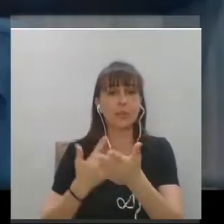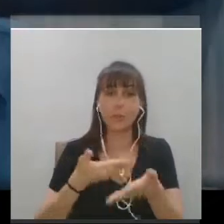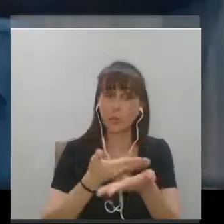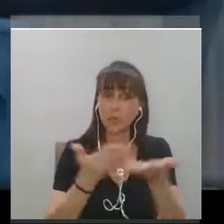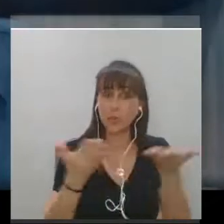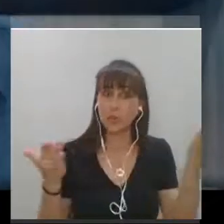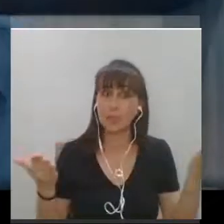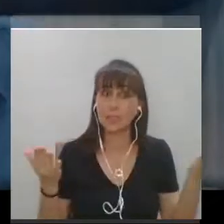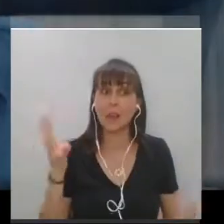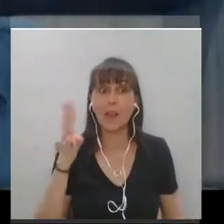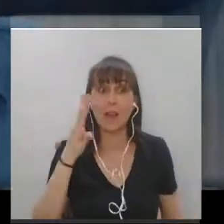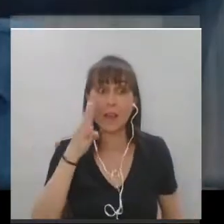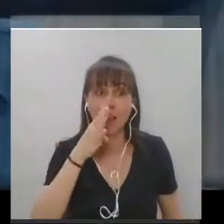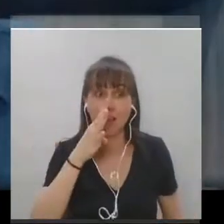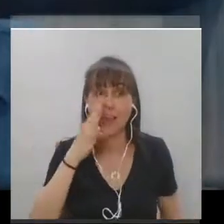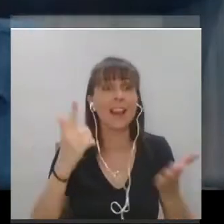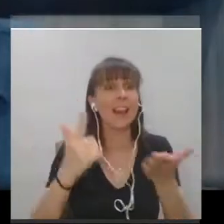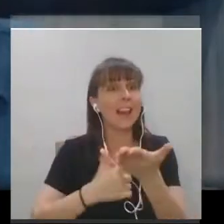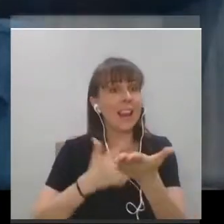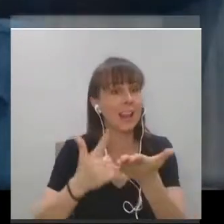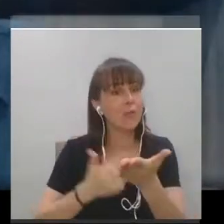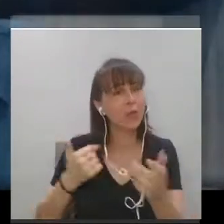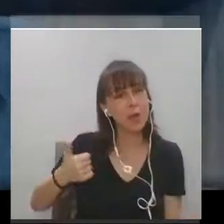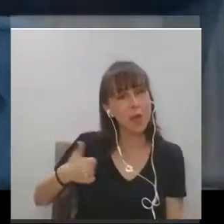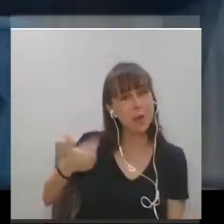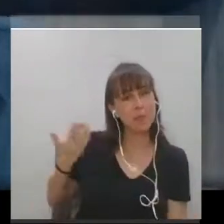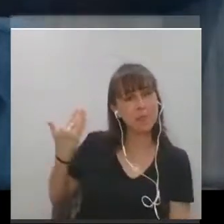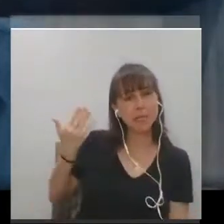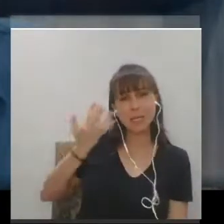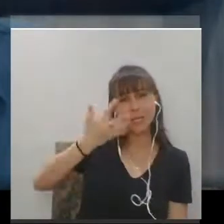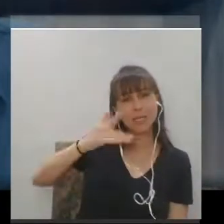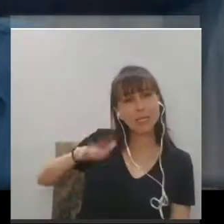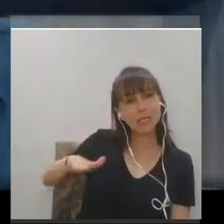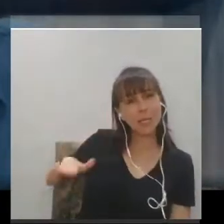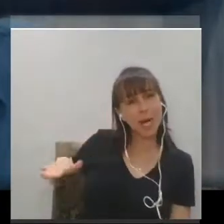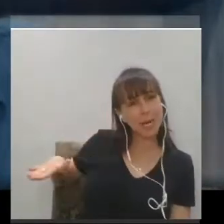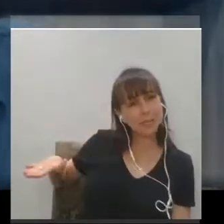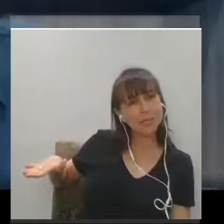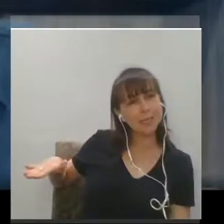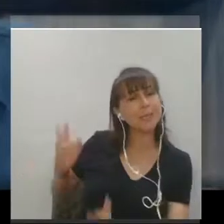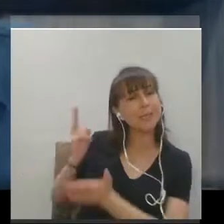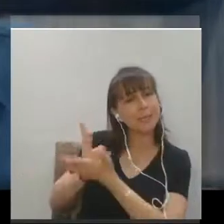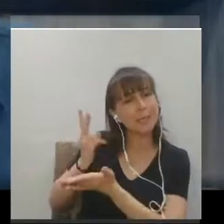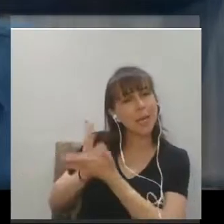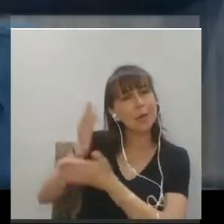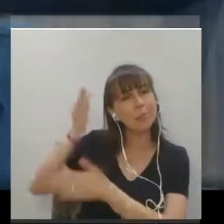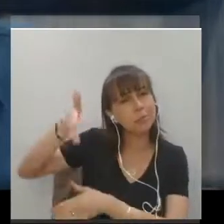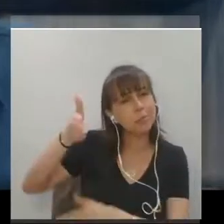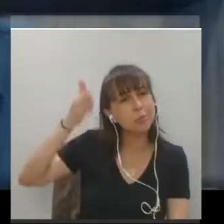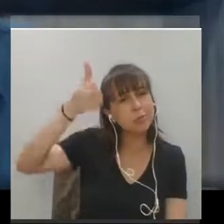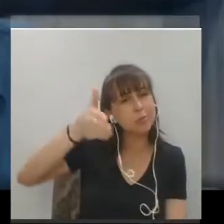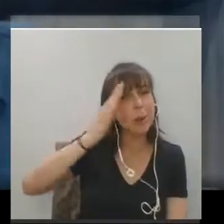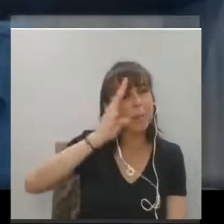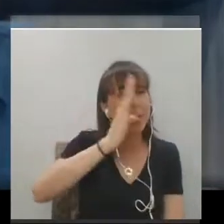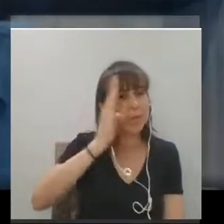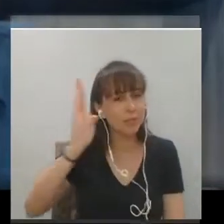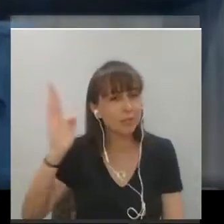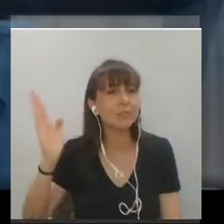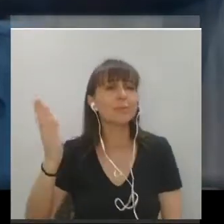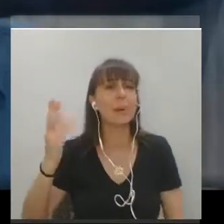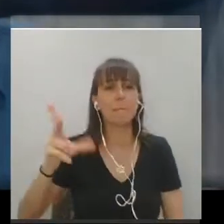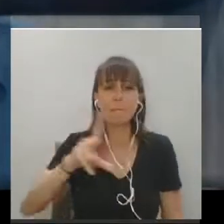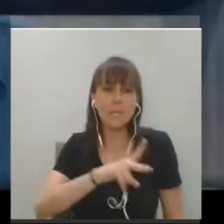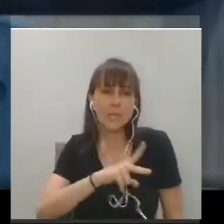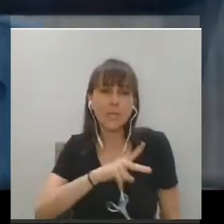eu, desde criança, né? Eu sempre estive envolvido com bibliotecas, seja particulares da minha família ou na escola.